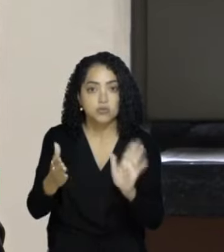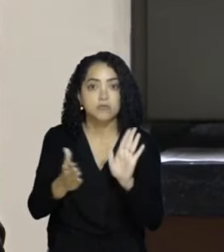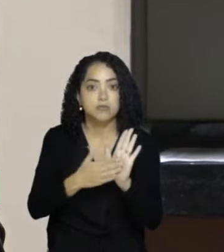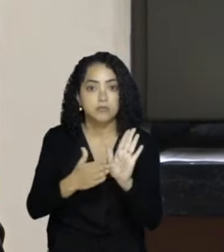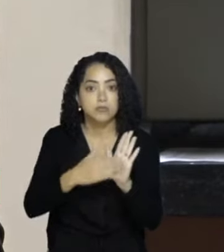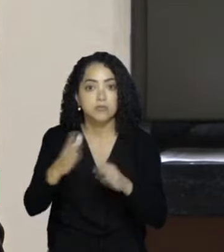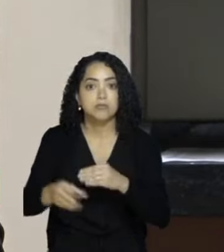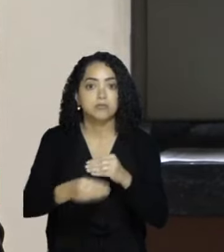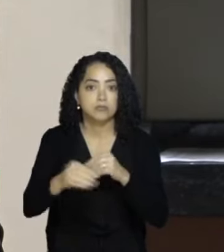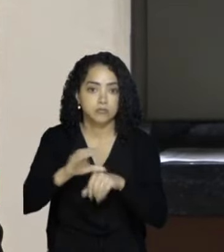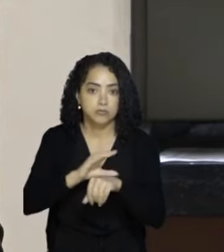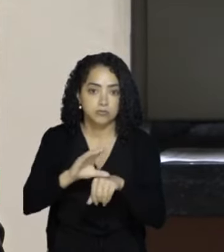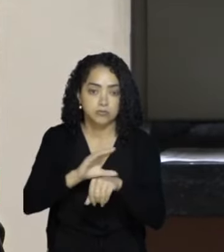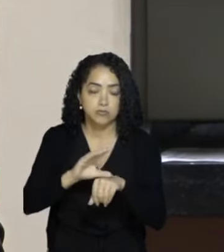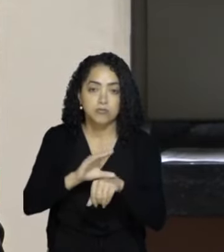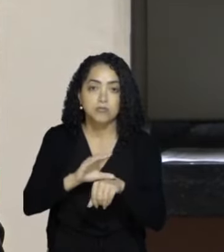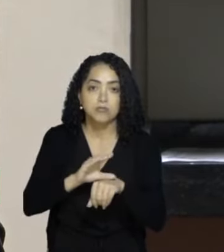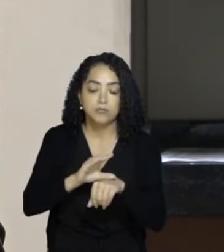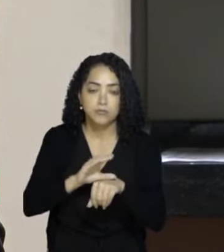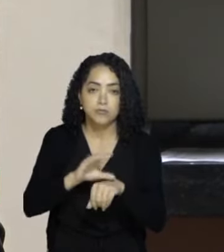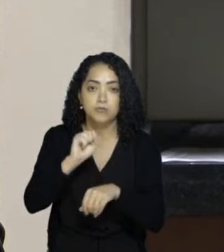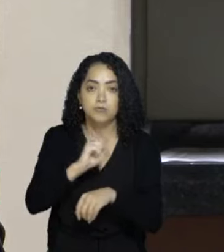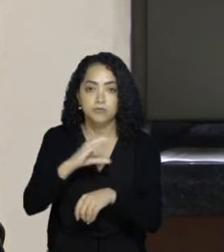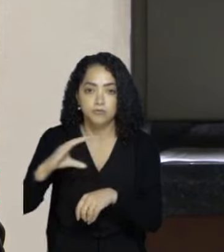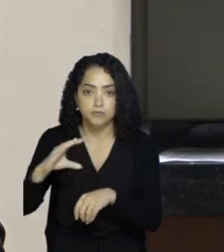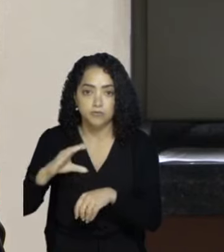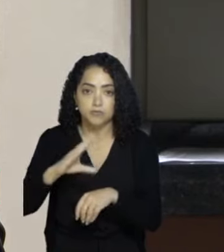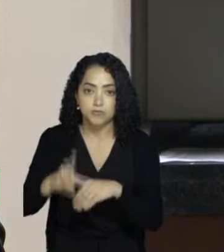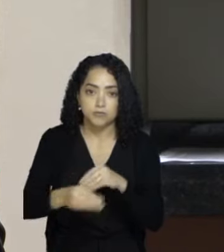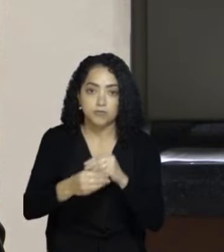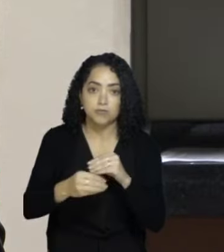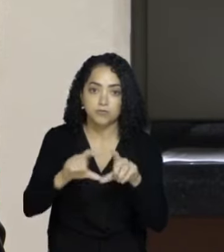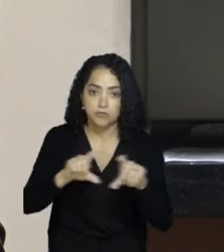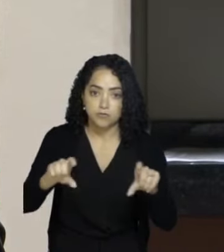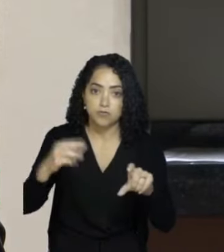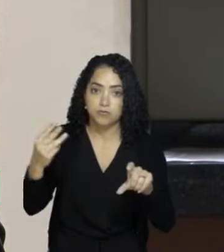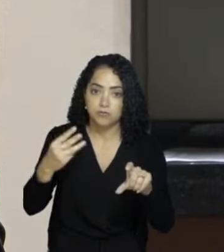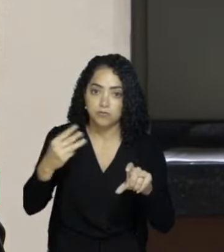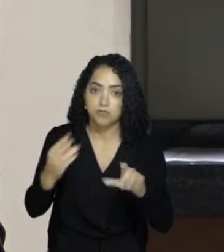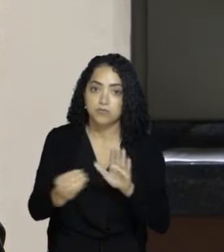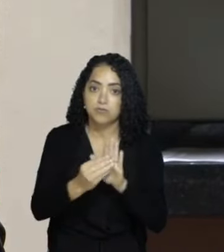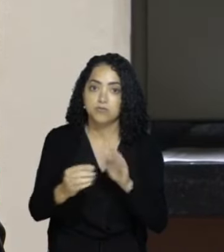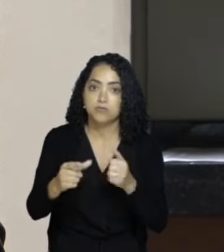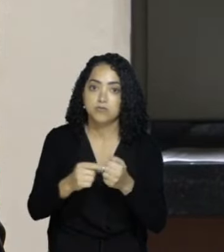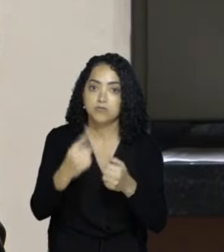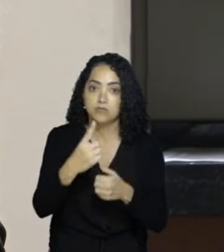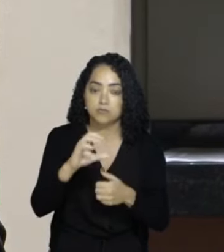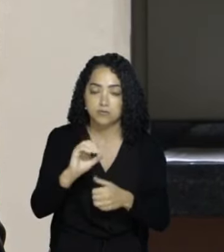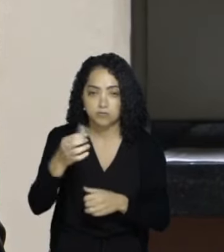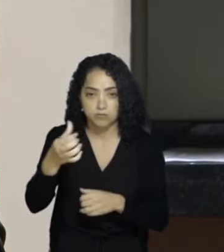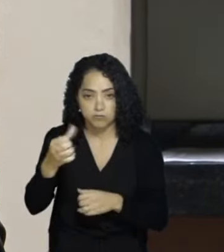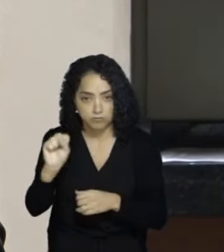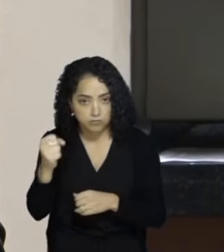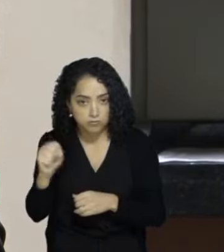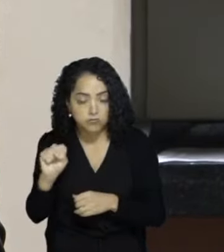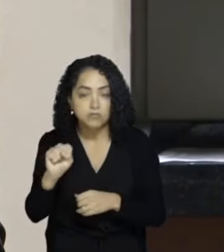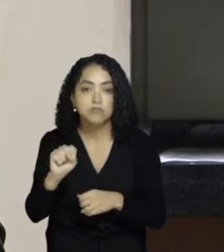emenda à Constituição do Estado de Santa Catarina, que acrescenta parágrafo 3º ao artigo 108-A da Constituição Estadual,